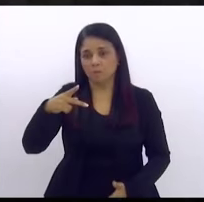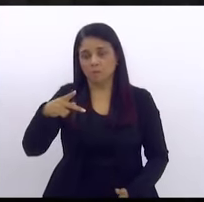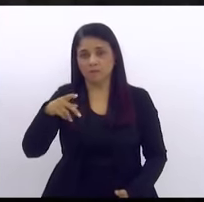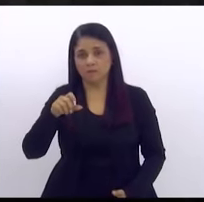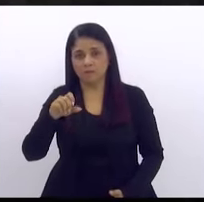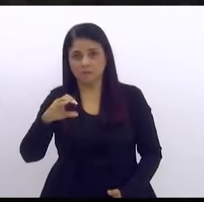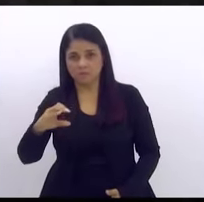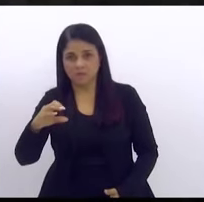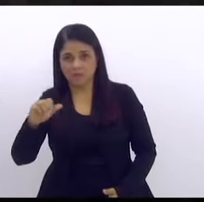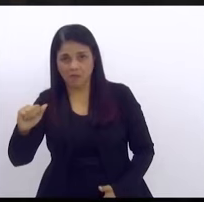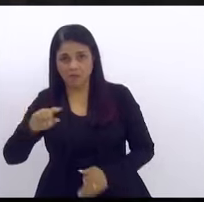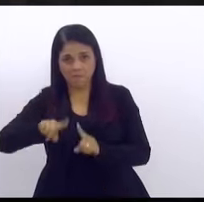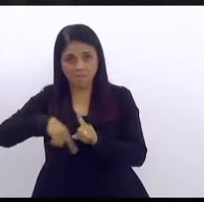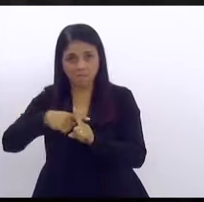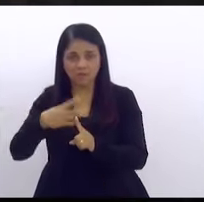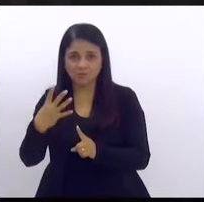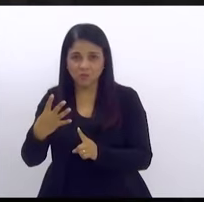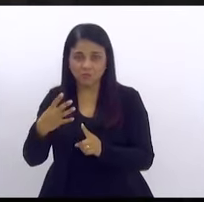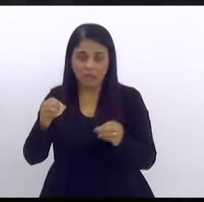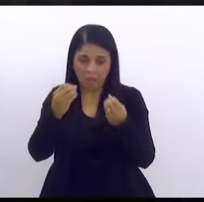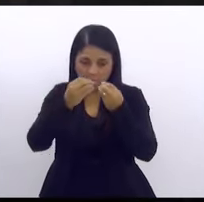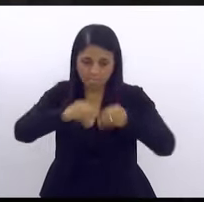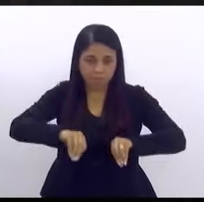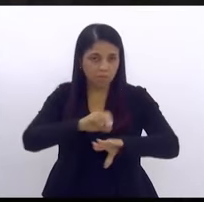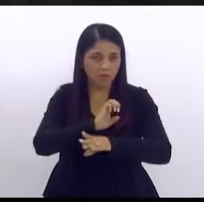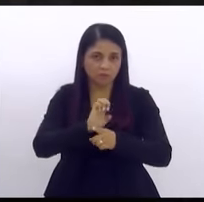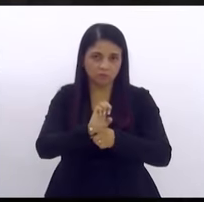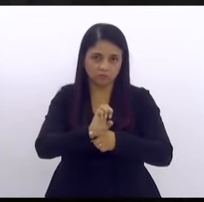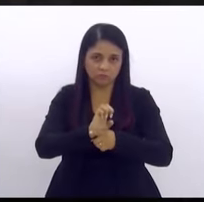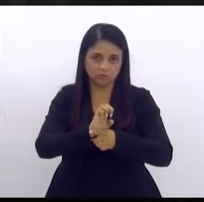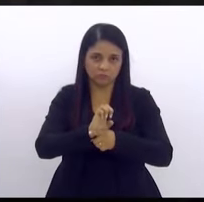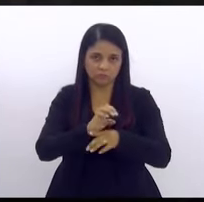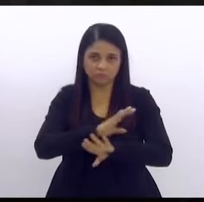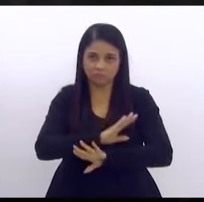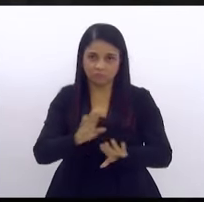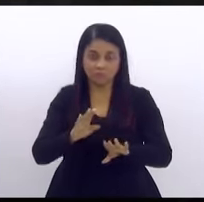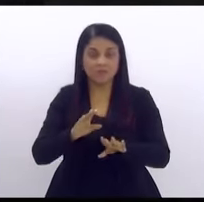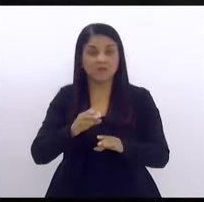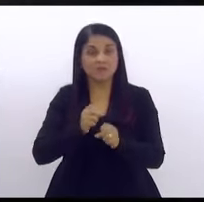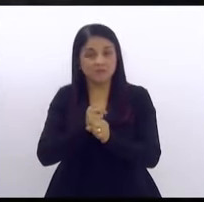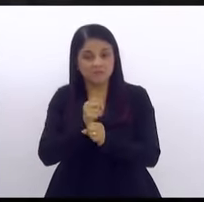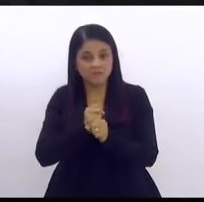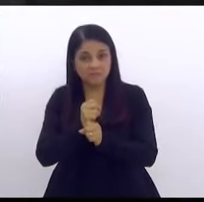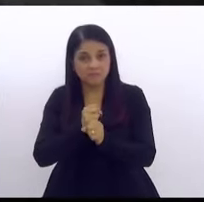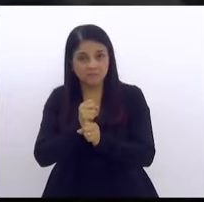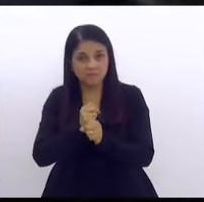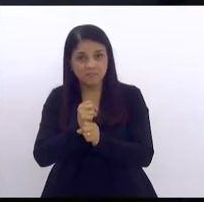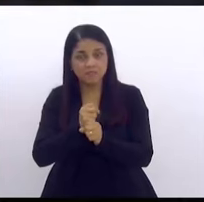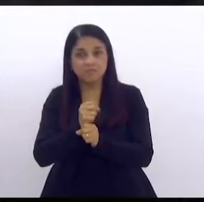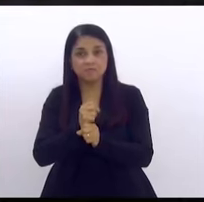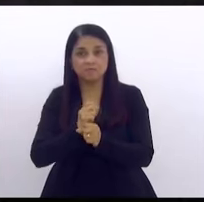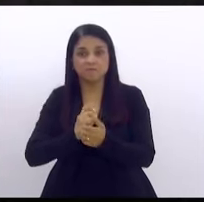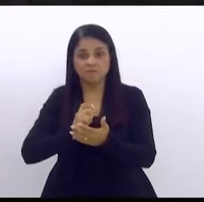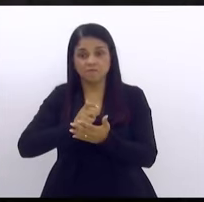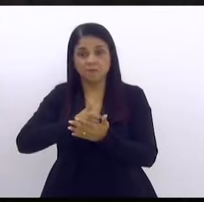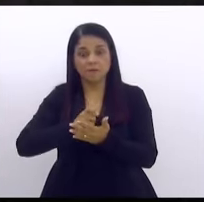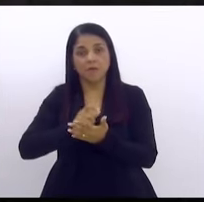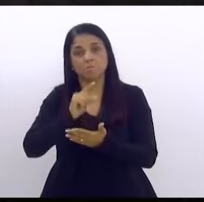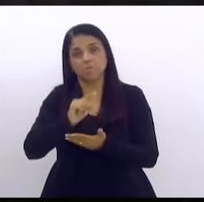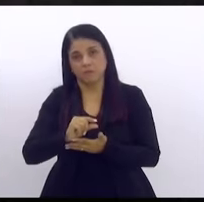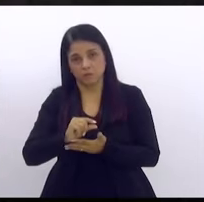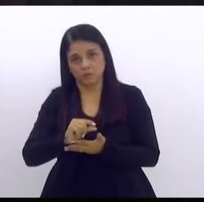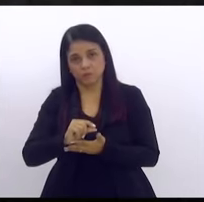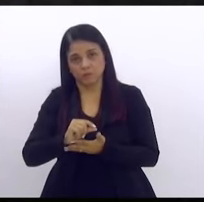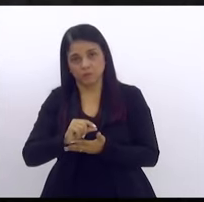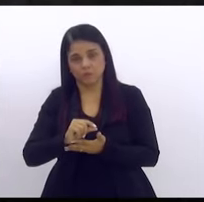4, é ajudar a quebrar o Estado. Mas a cada ano, o Estado, nos primeiros anos, vai pagar menos. Então, ele